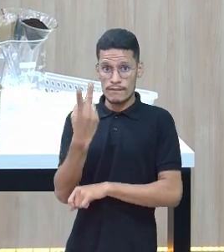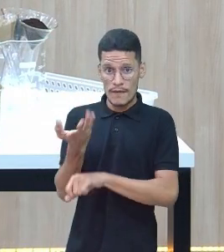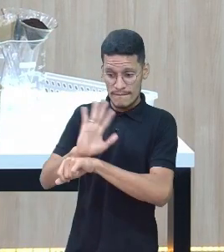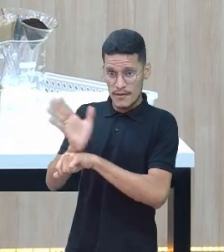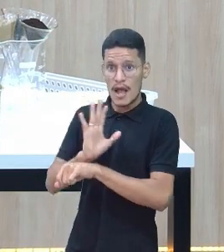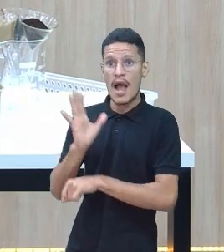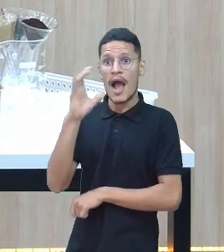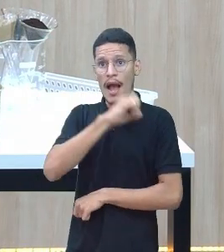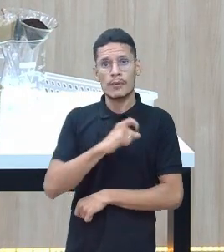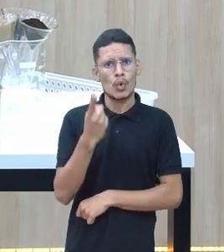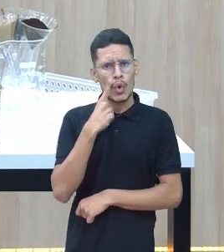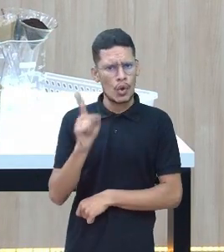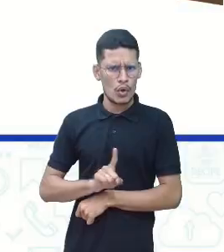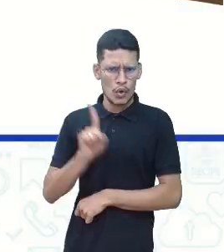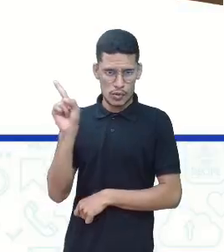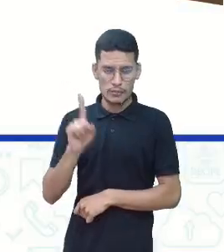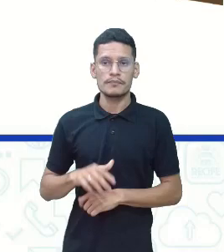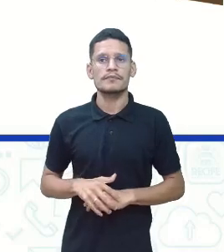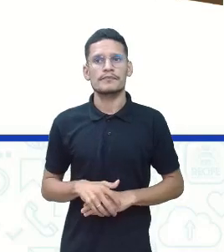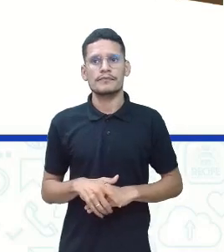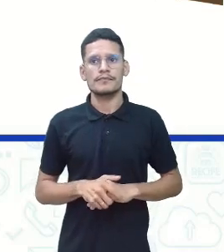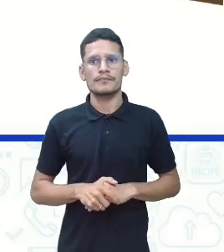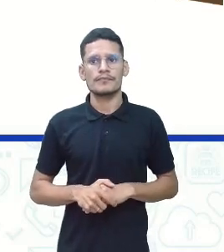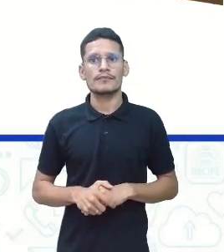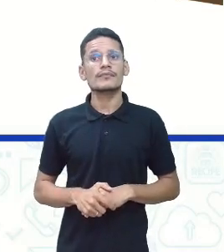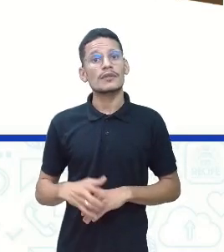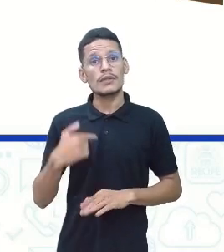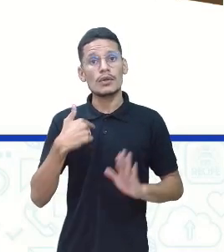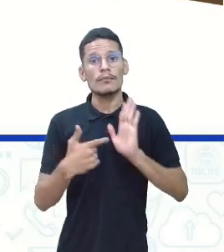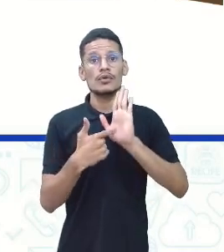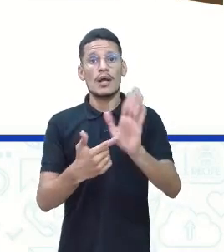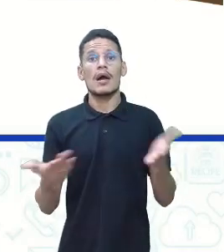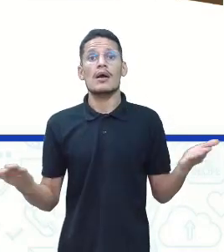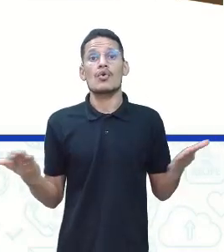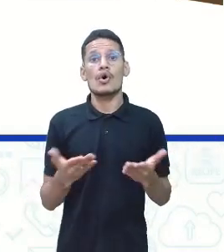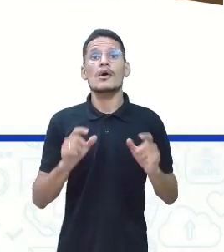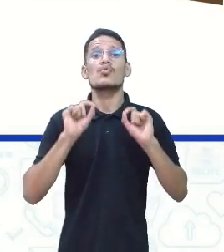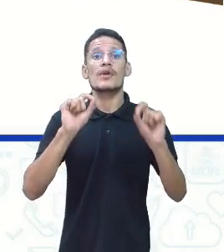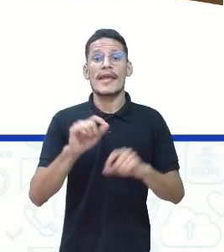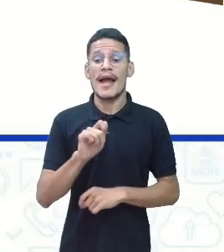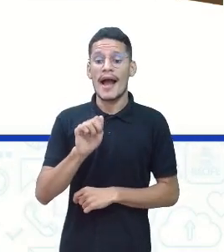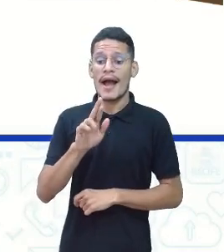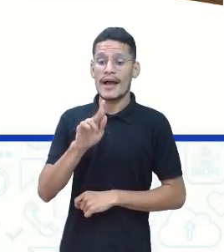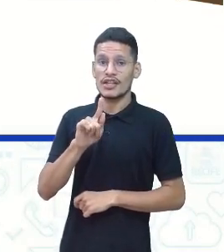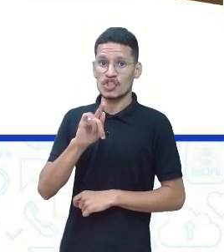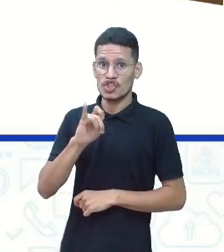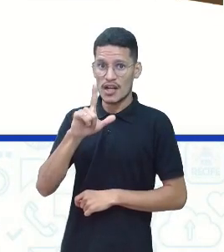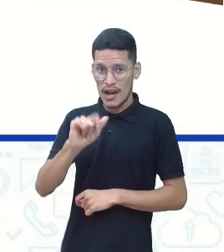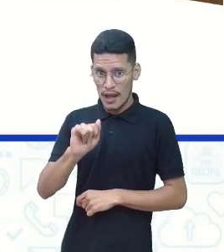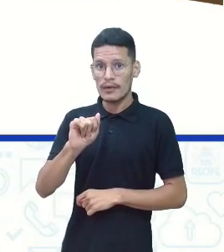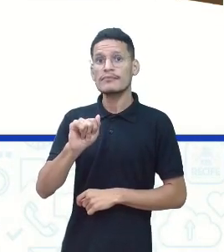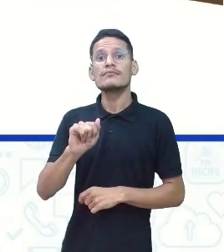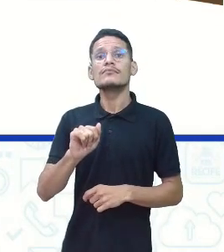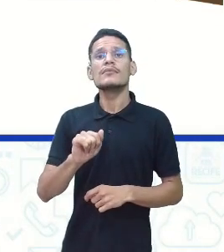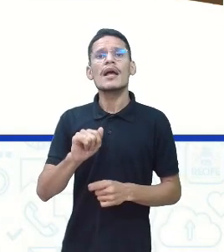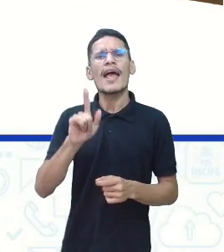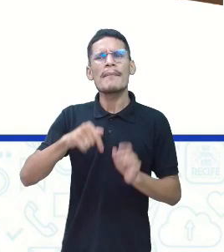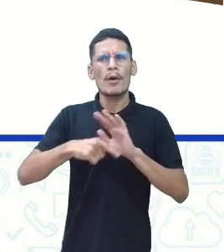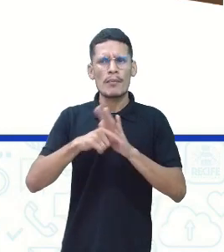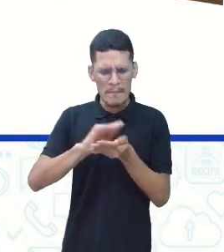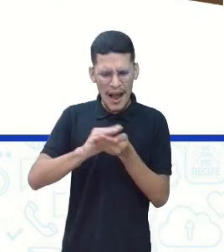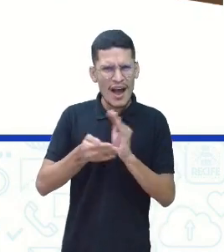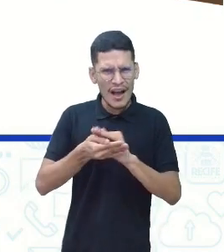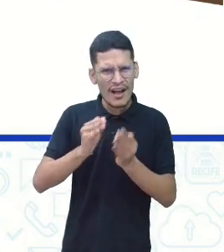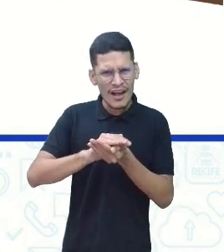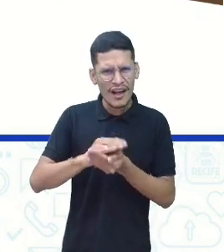rapidinho. Observem. Eu estou trazendo para vocês a questão da argila, o popular barro,